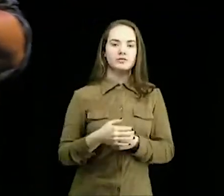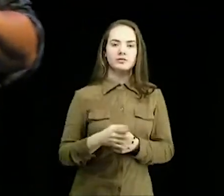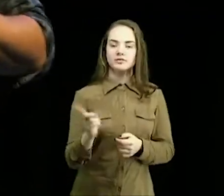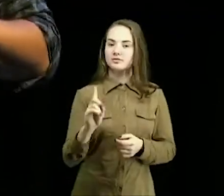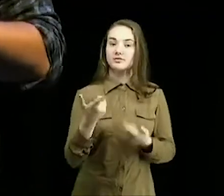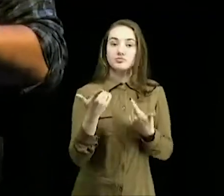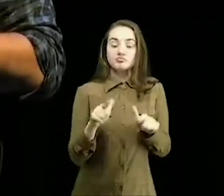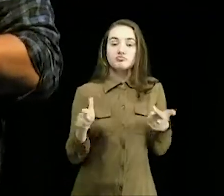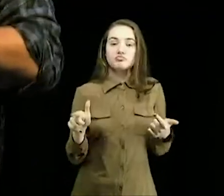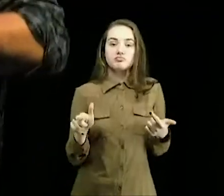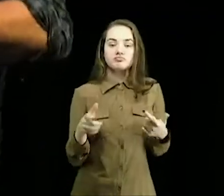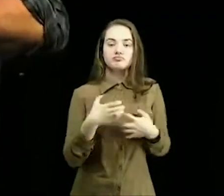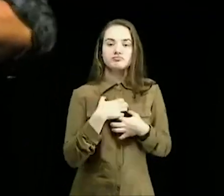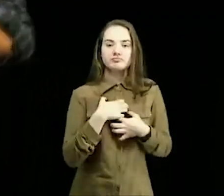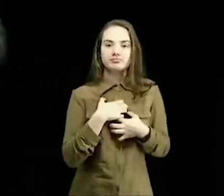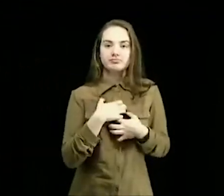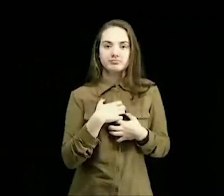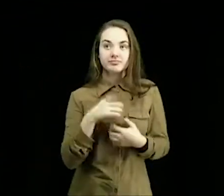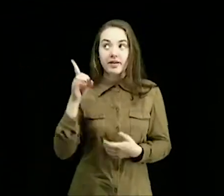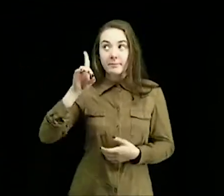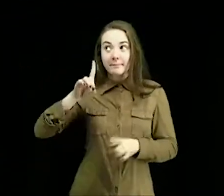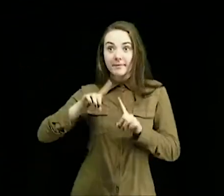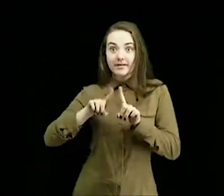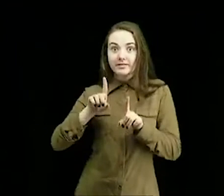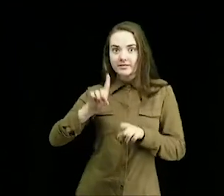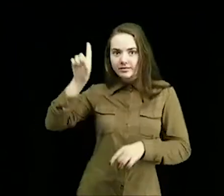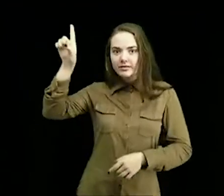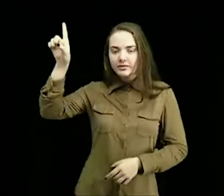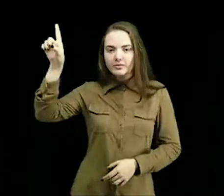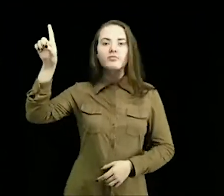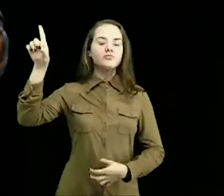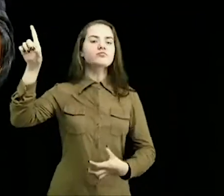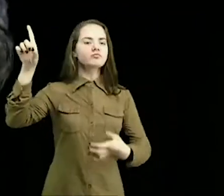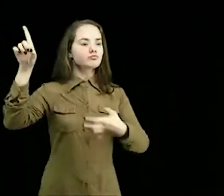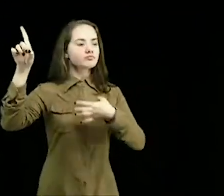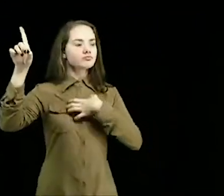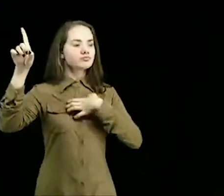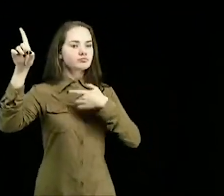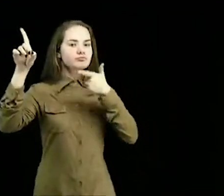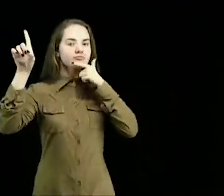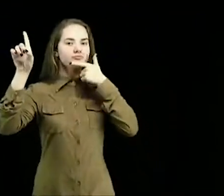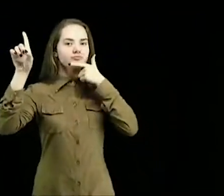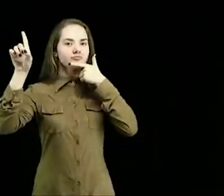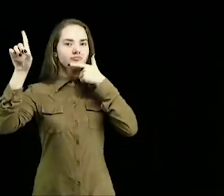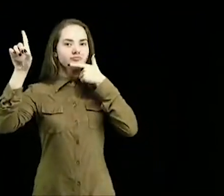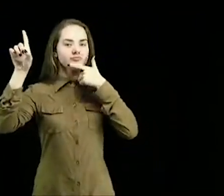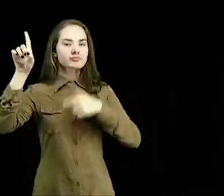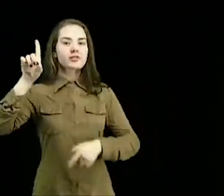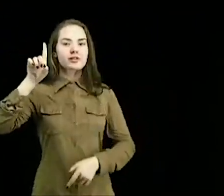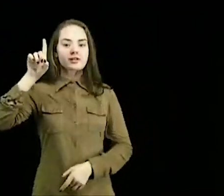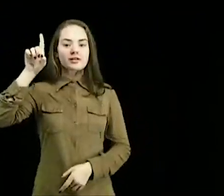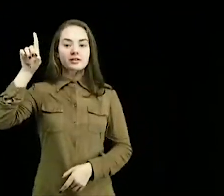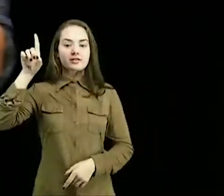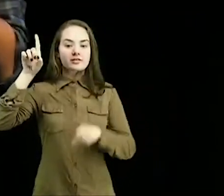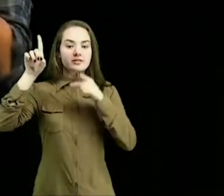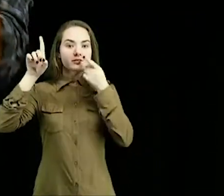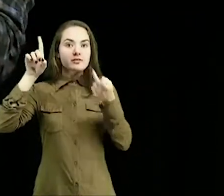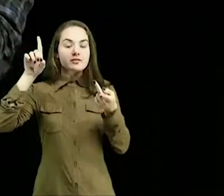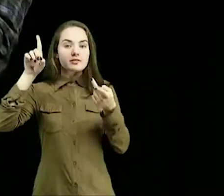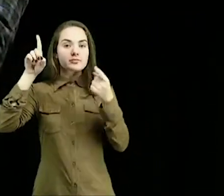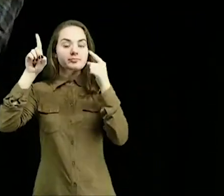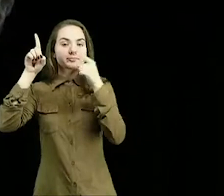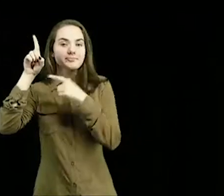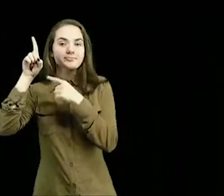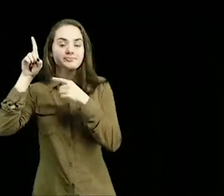sentimento. Então, Deus, ele é um Deus simpático. Quando ele mesmo fala dele, vinde a mim, vós